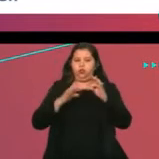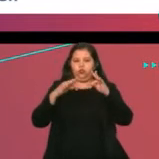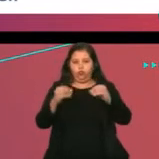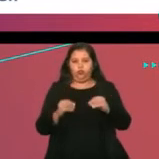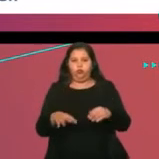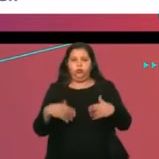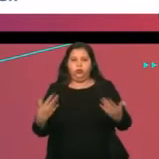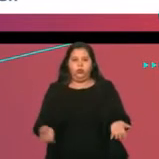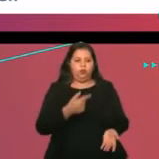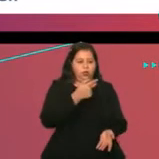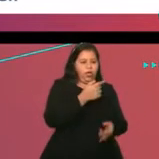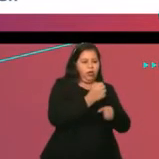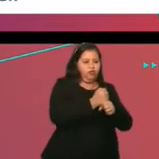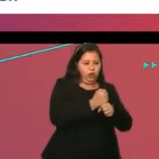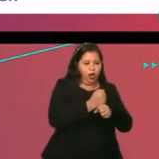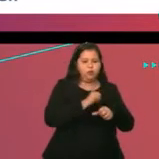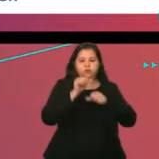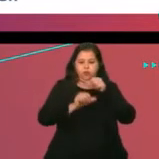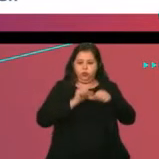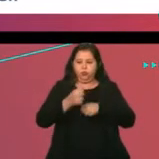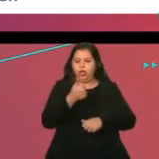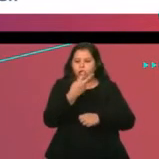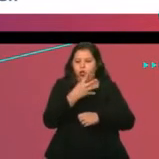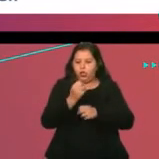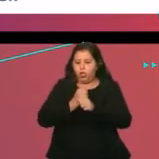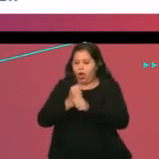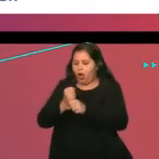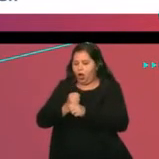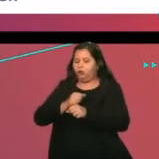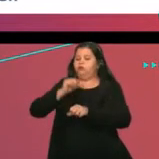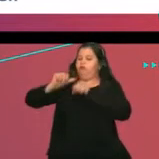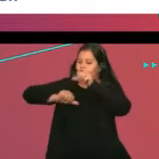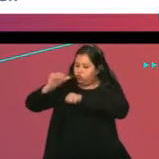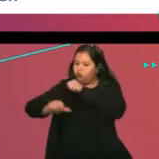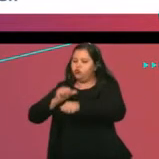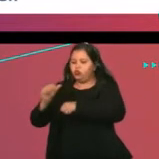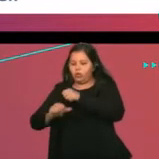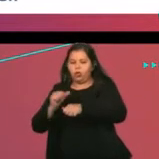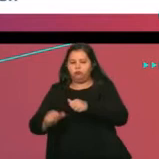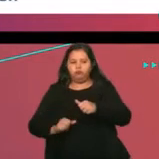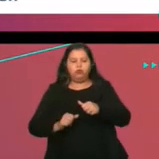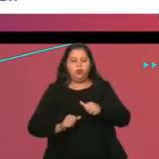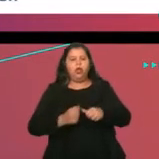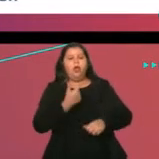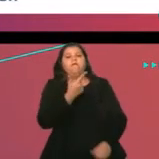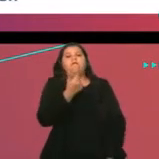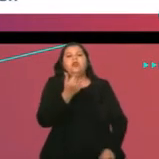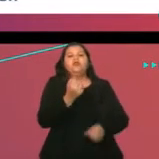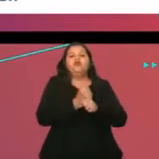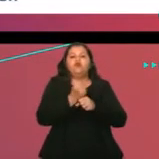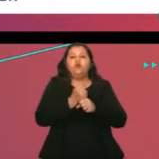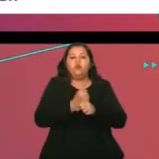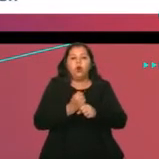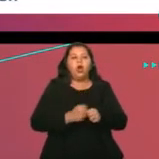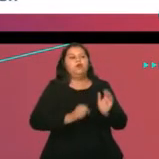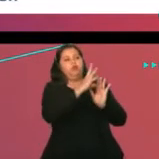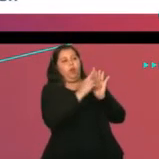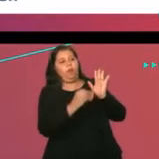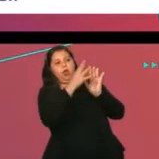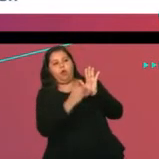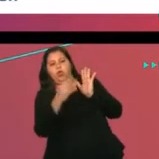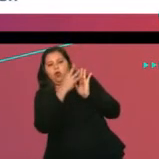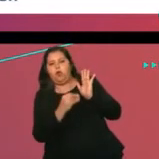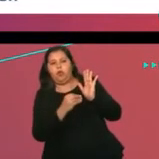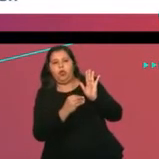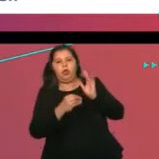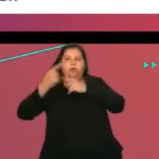sete anos fez uma xerox 14 anos fez uma série de como ser ao 7 21 anos você fez uma xerox quando certinho